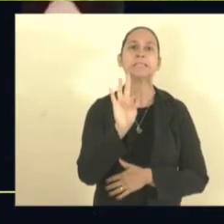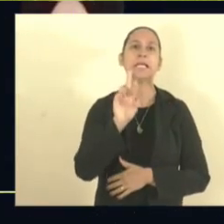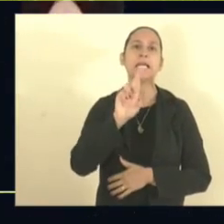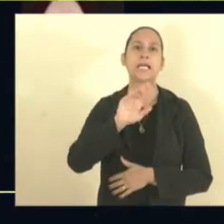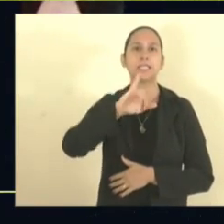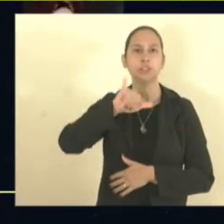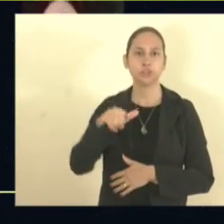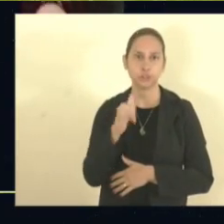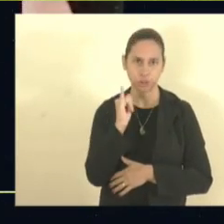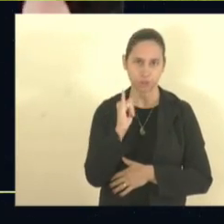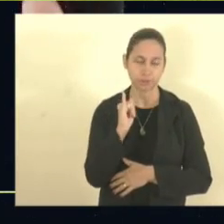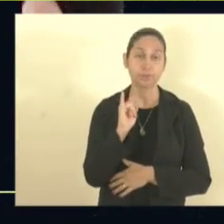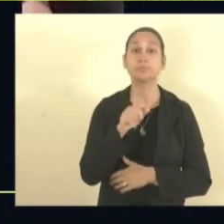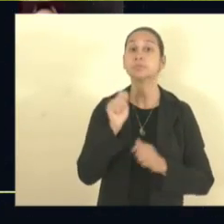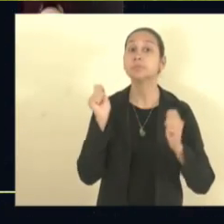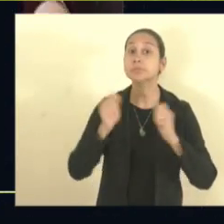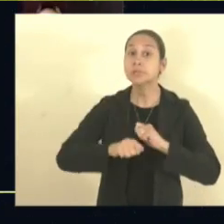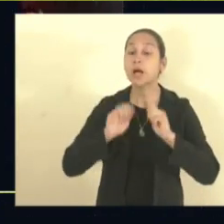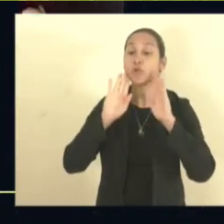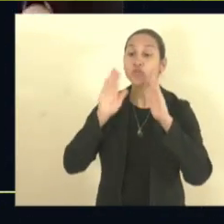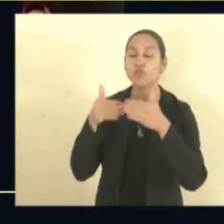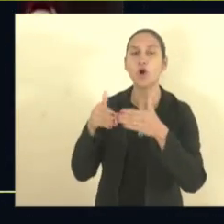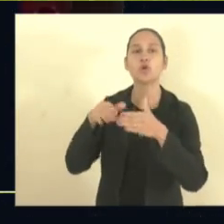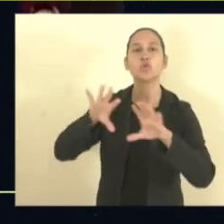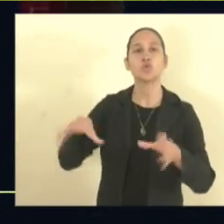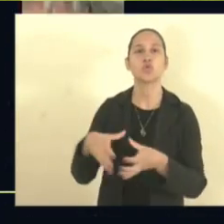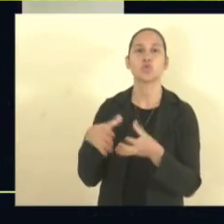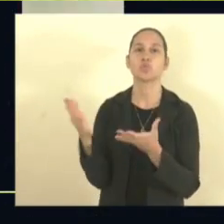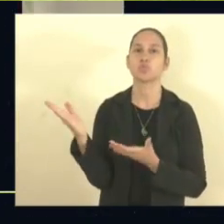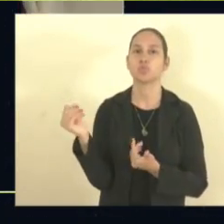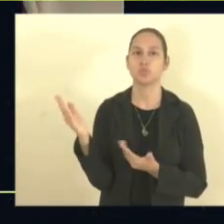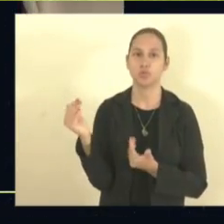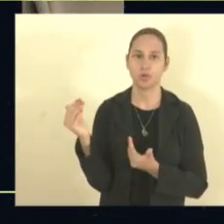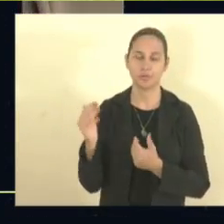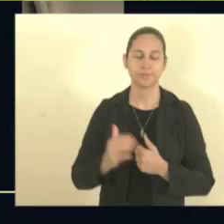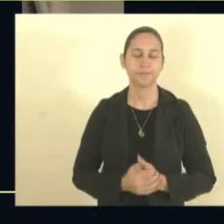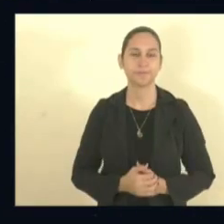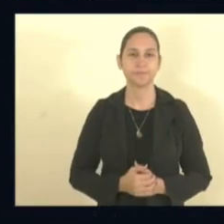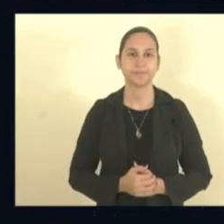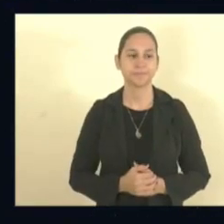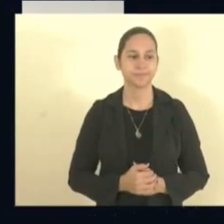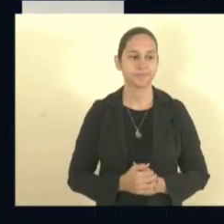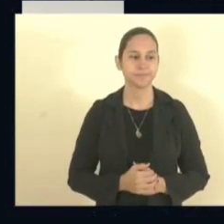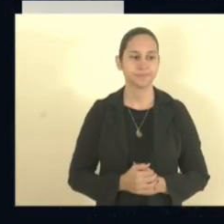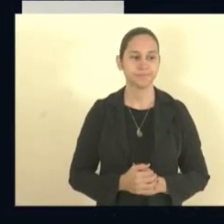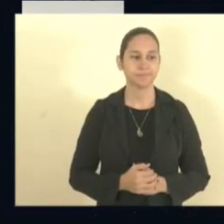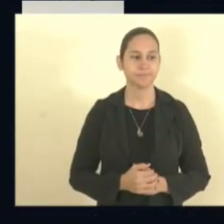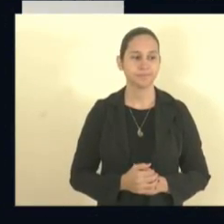gente possa investir na nossa juventude. Obrigado, senhor presidente.